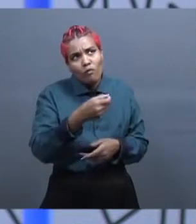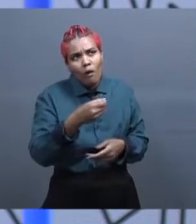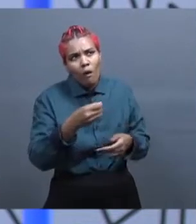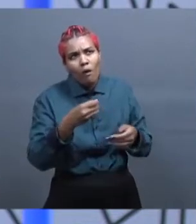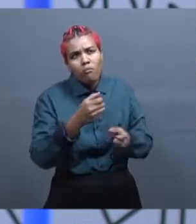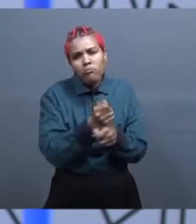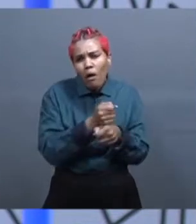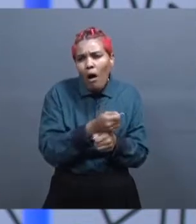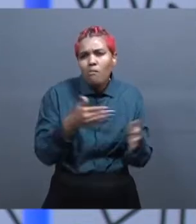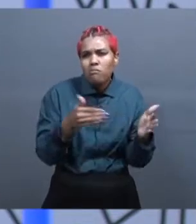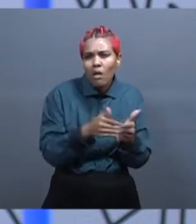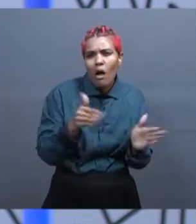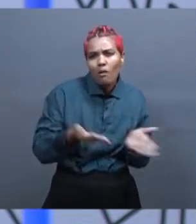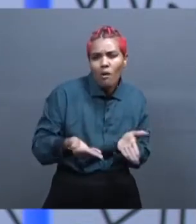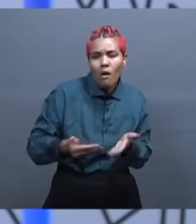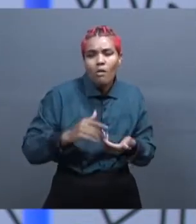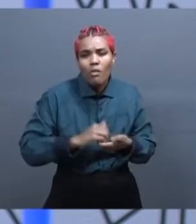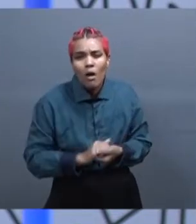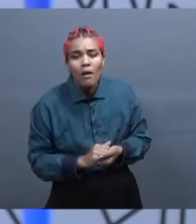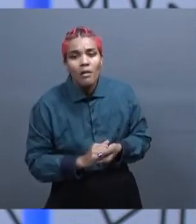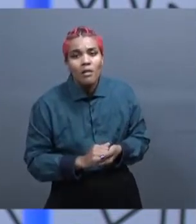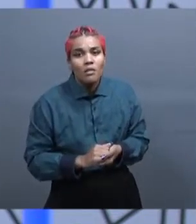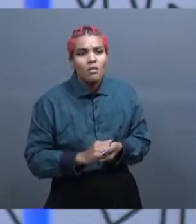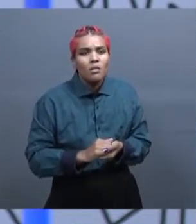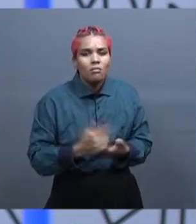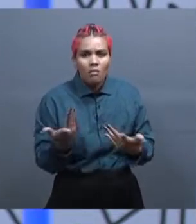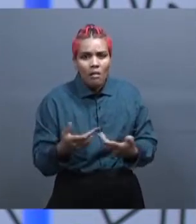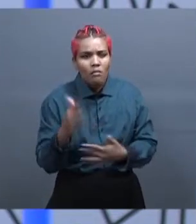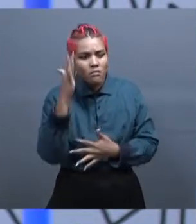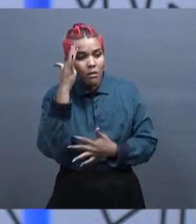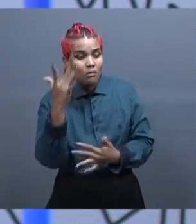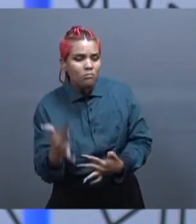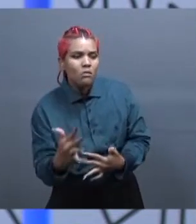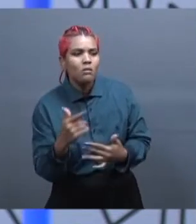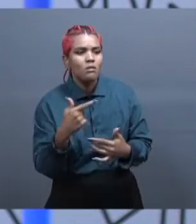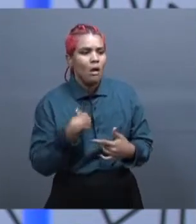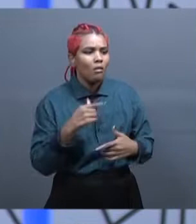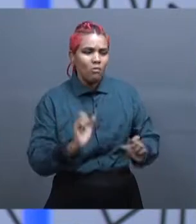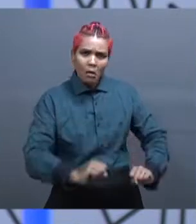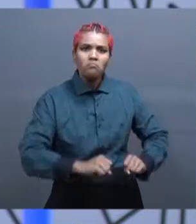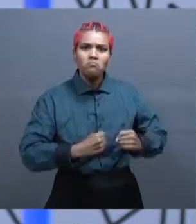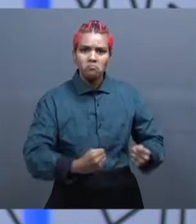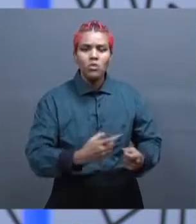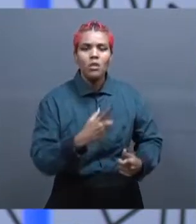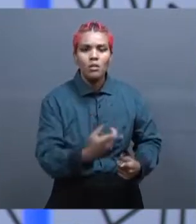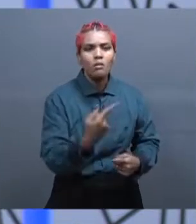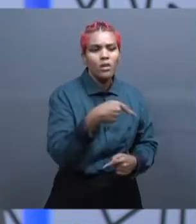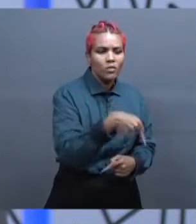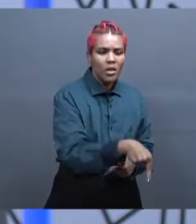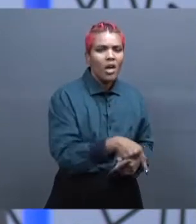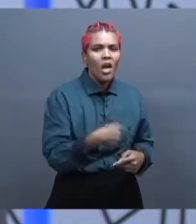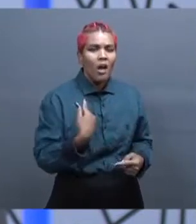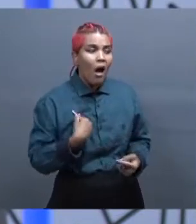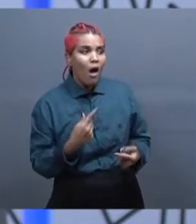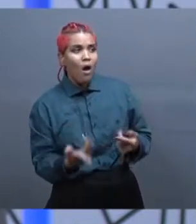sentem mais confiança em demonstrar quem elas são mesmo de verdade sem é ficar com